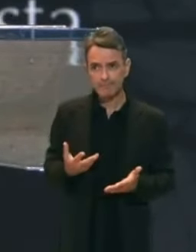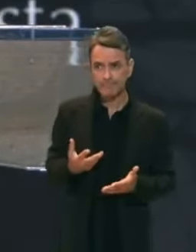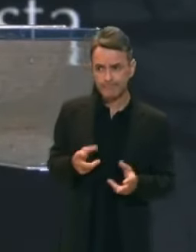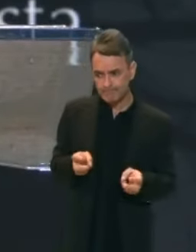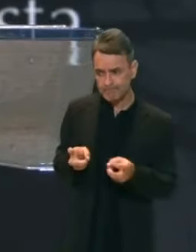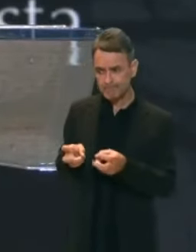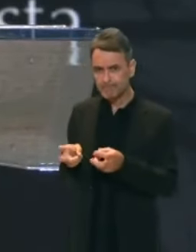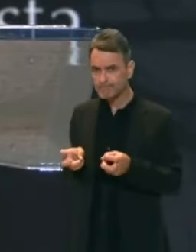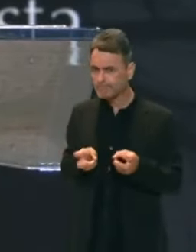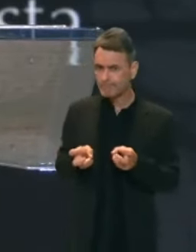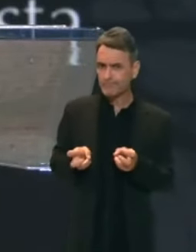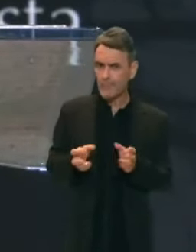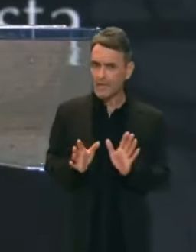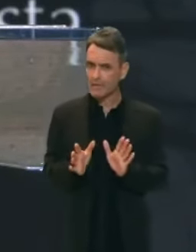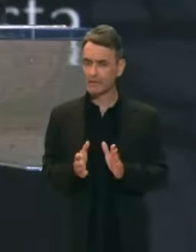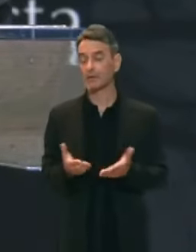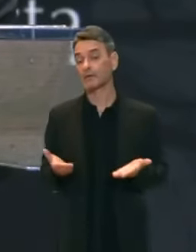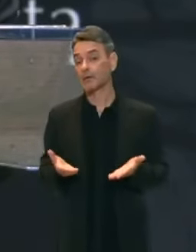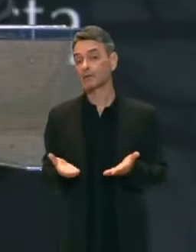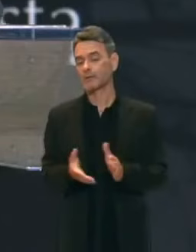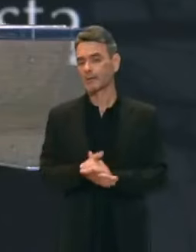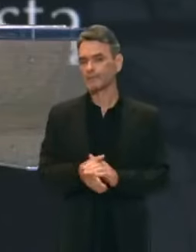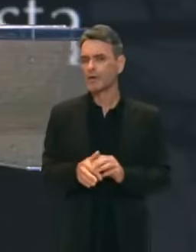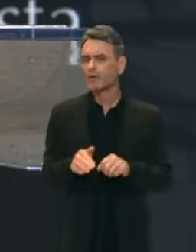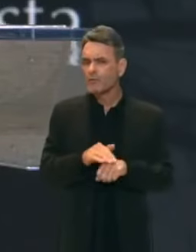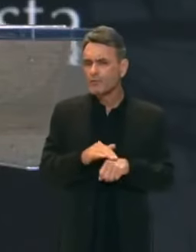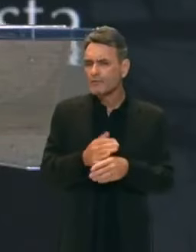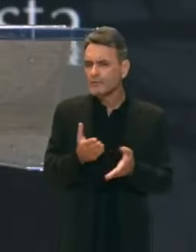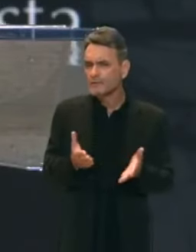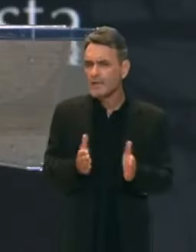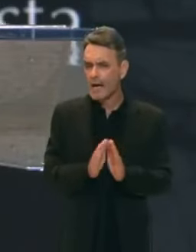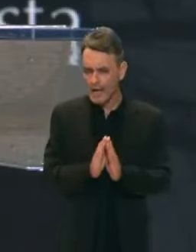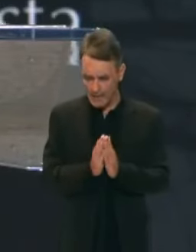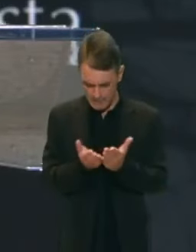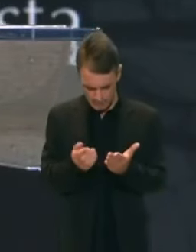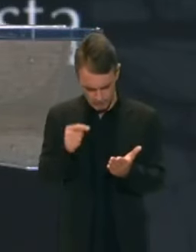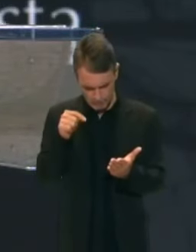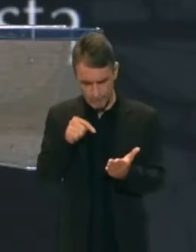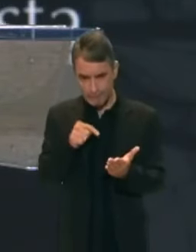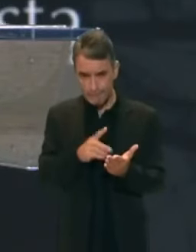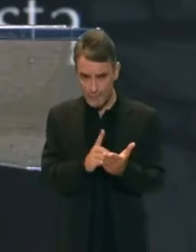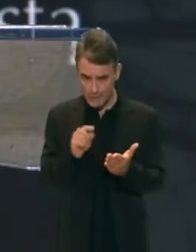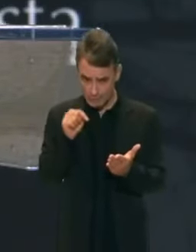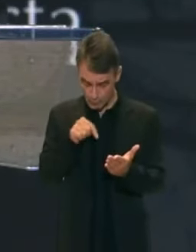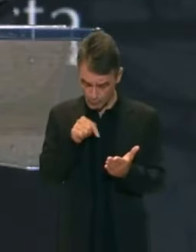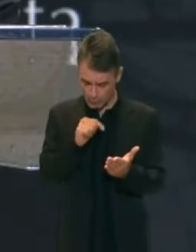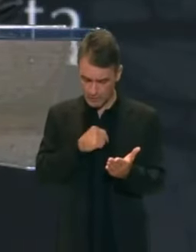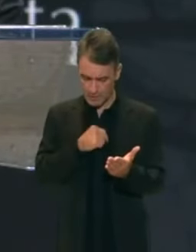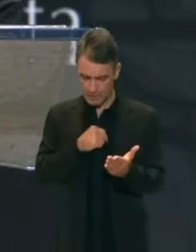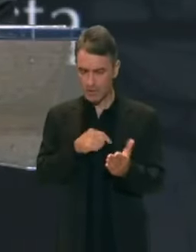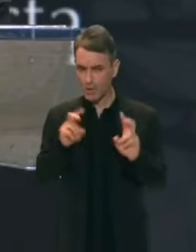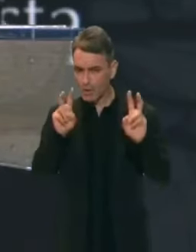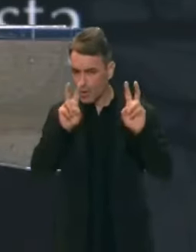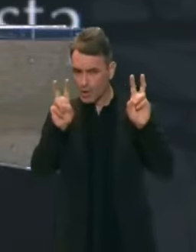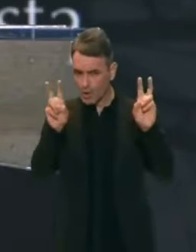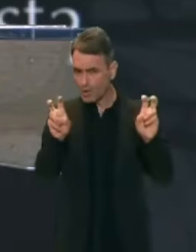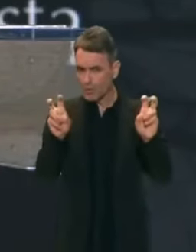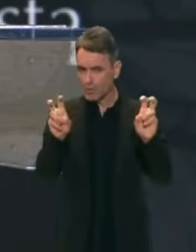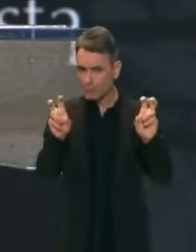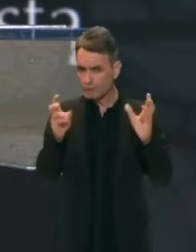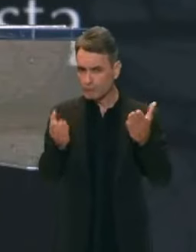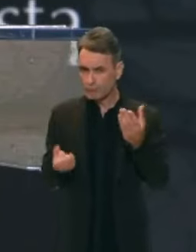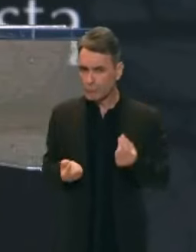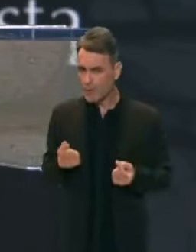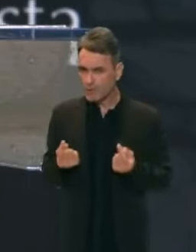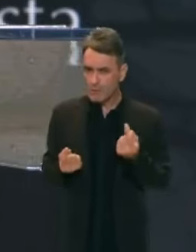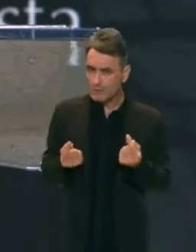gostaria de conversar hoje e olhar para a palavra de Deus com vocês, pensando no tema quando a